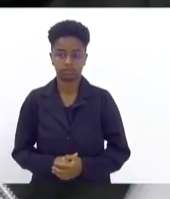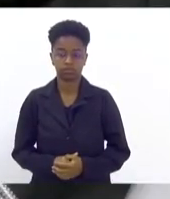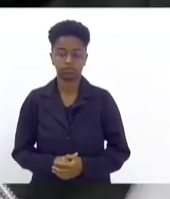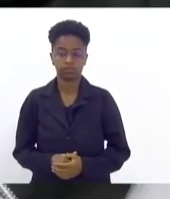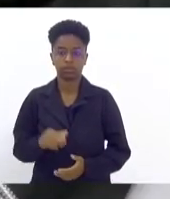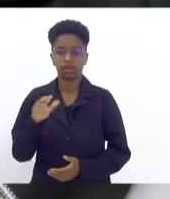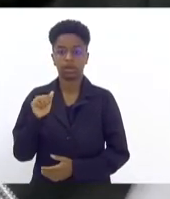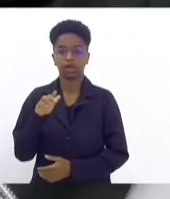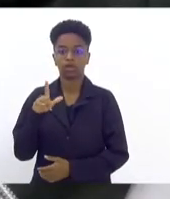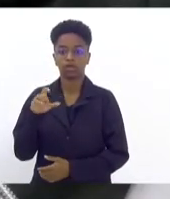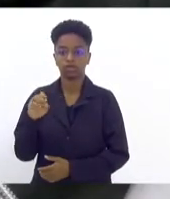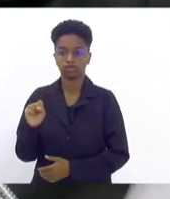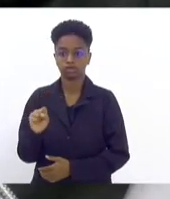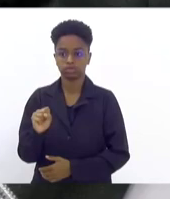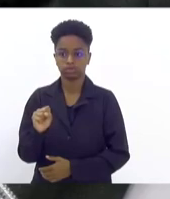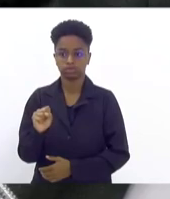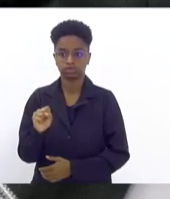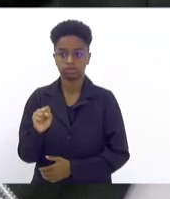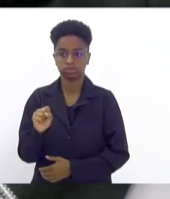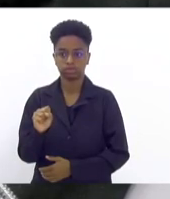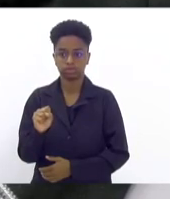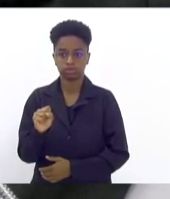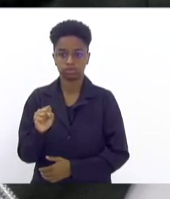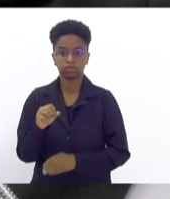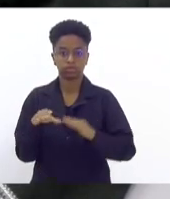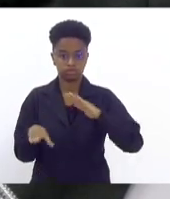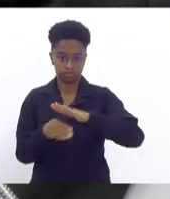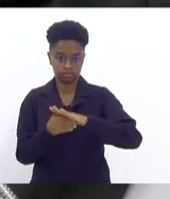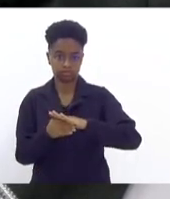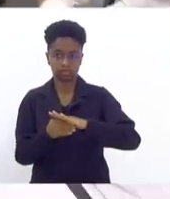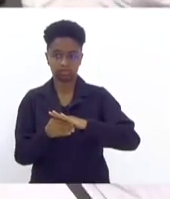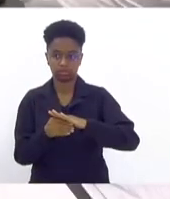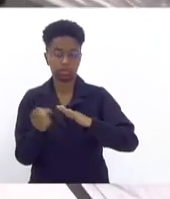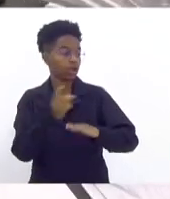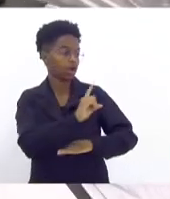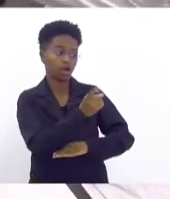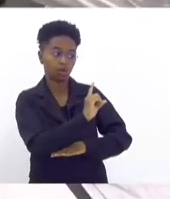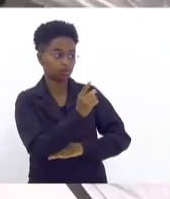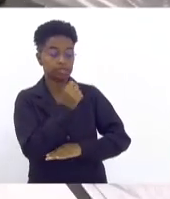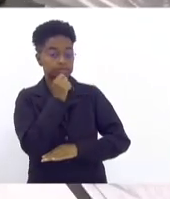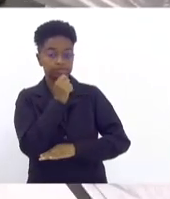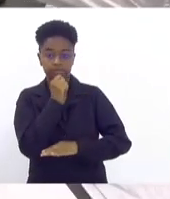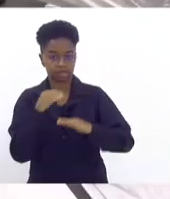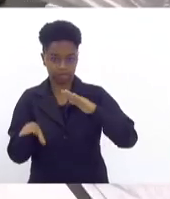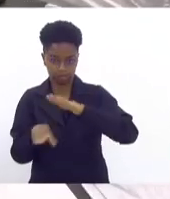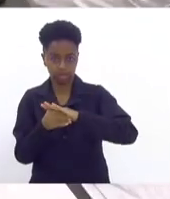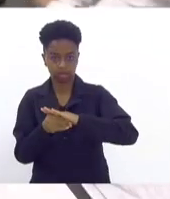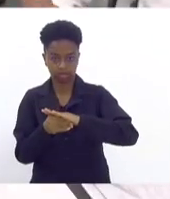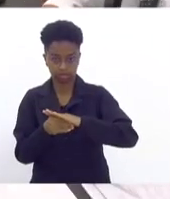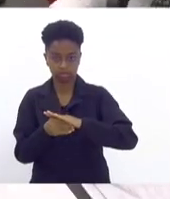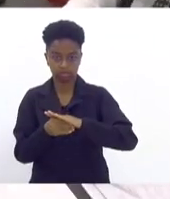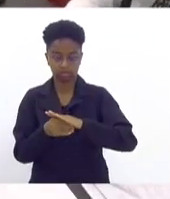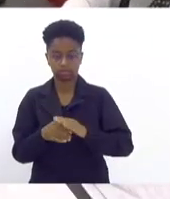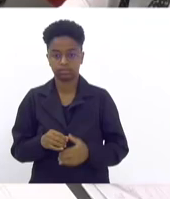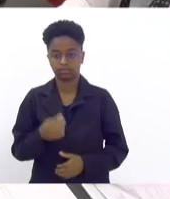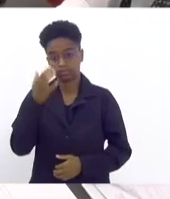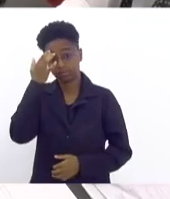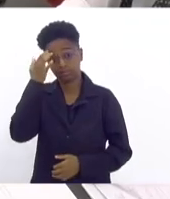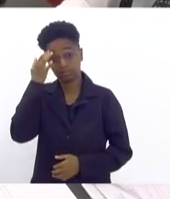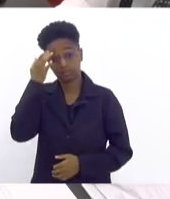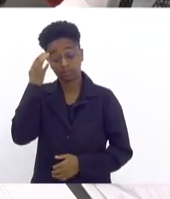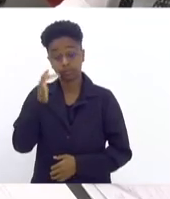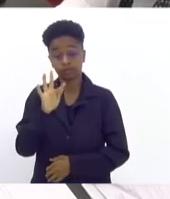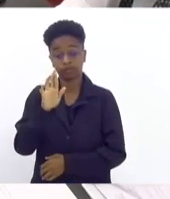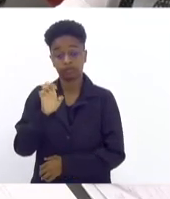Carlos Mink já antecipou. Já declarei voto, com o relator. Com emenda. Não, sem emenda. Sem emenda. Com o relator original. Deputado Fred